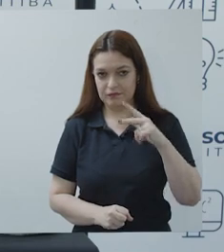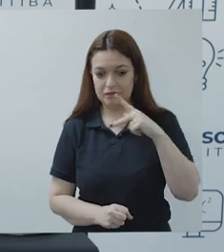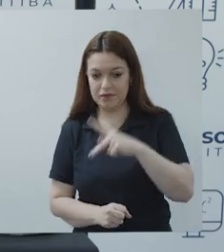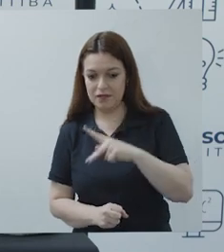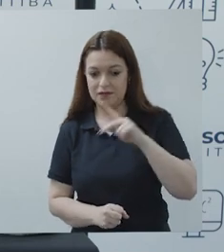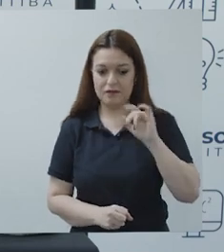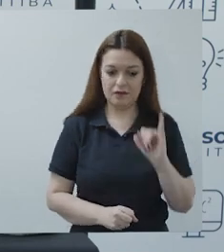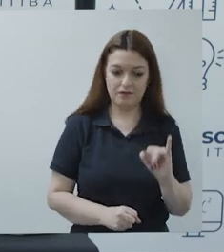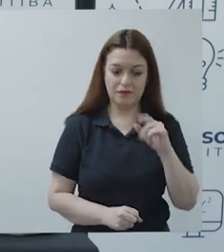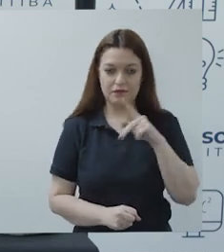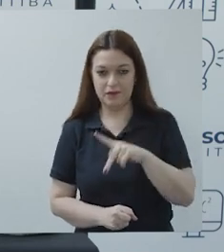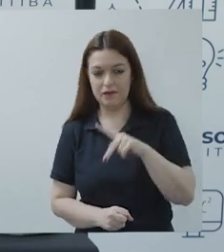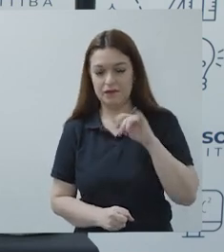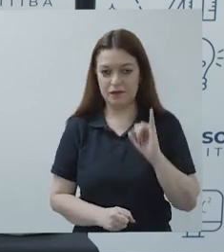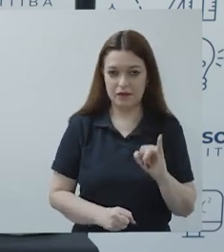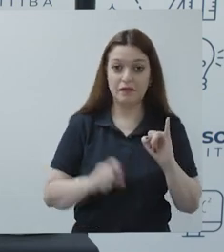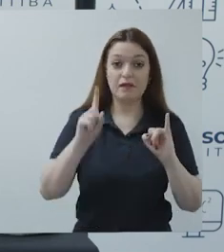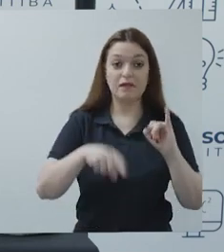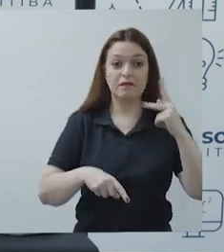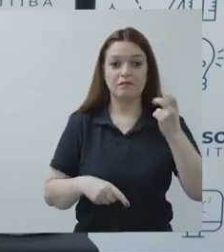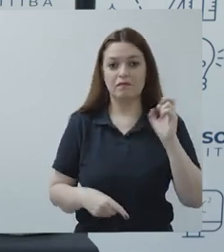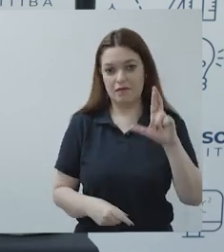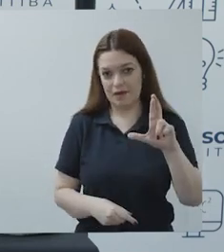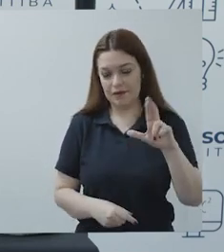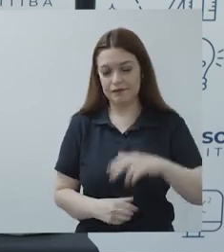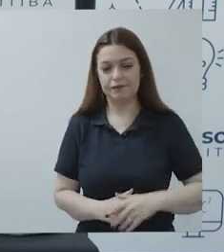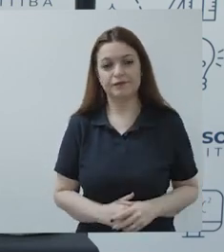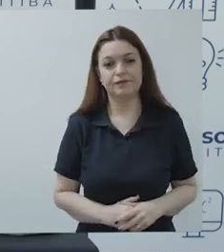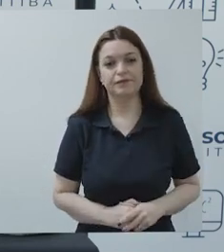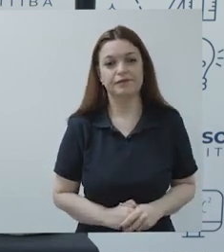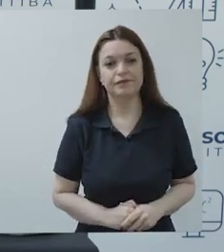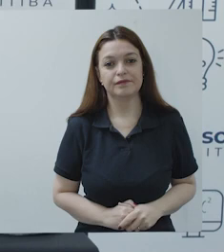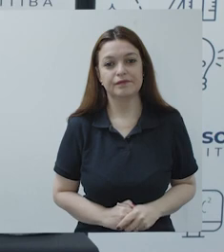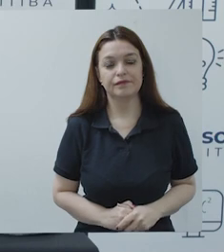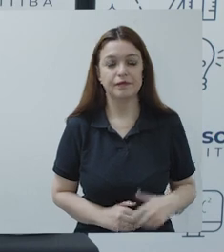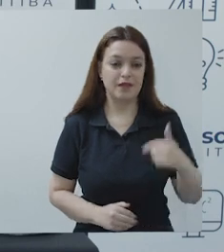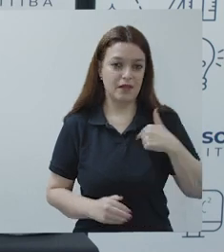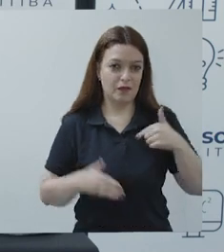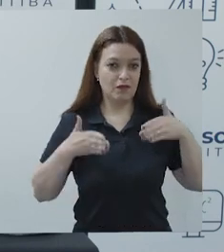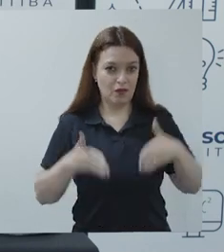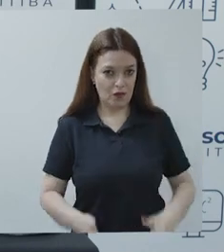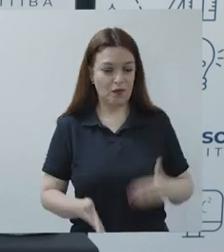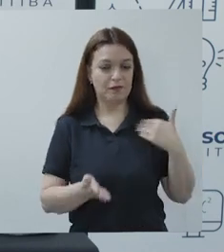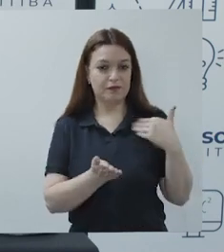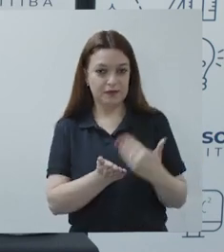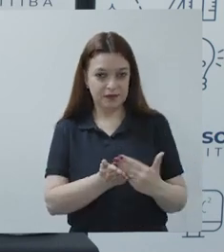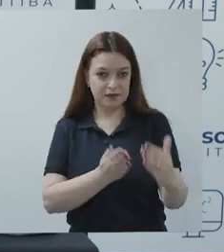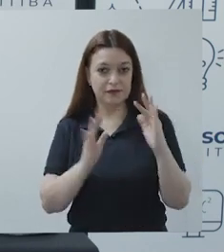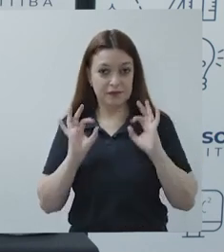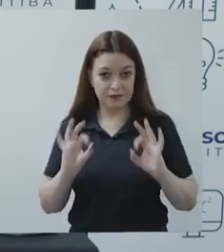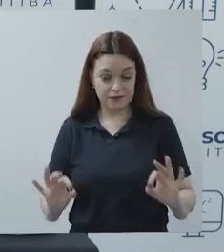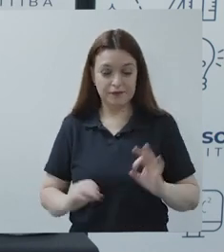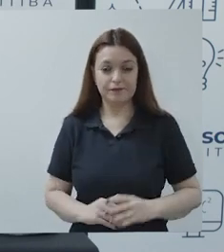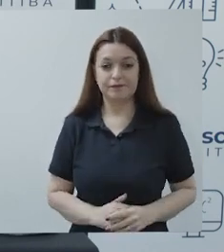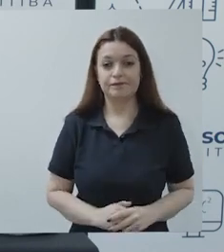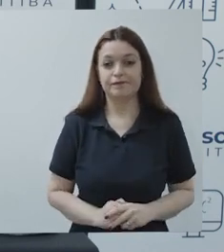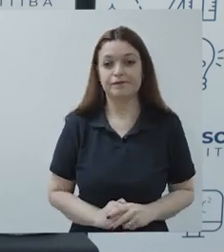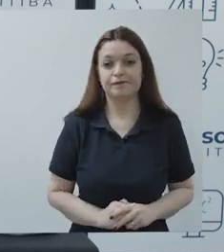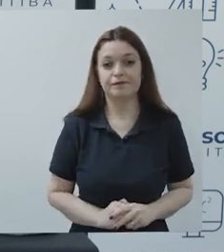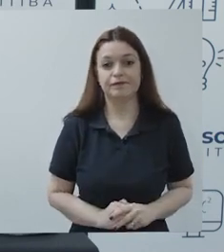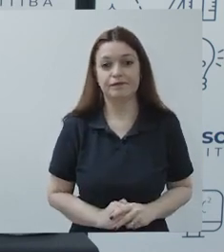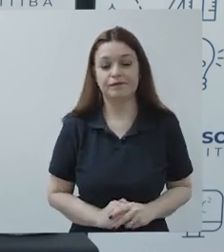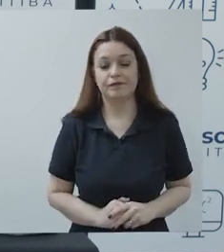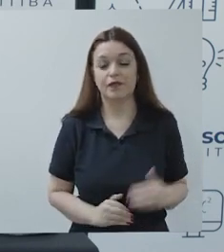ímpar, par, ímpar. 5 é ímpar. Então, eu começo, tá. Certo? Uhum. Então, eu vou começar